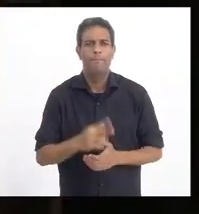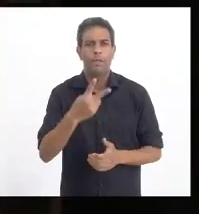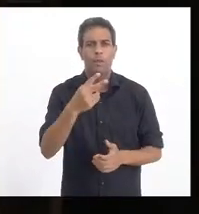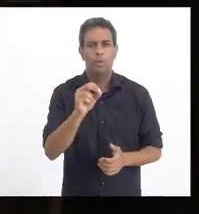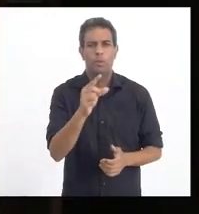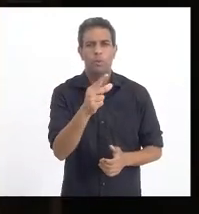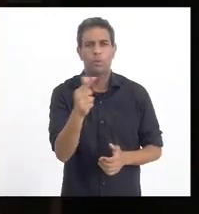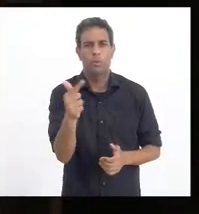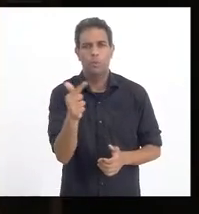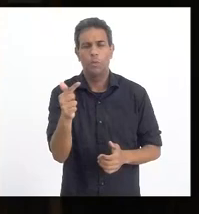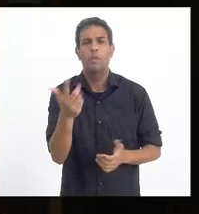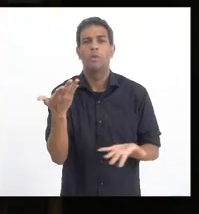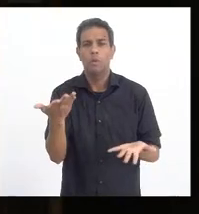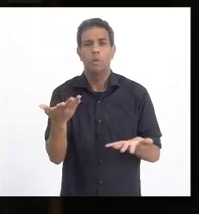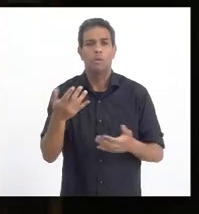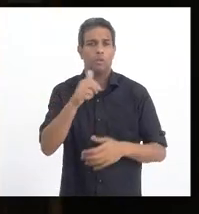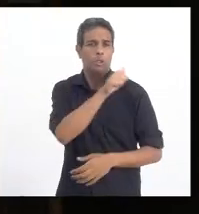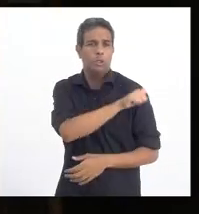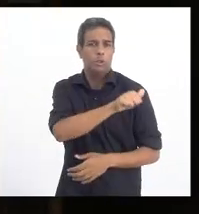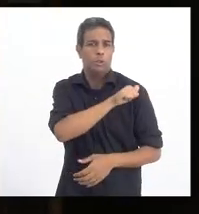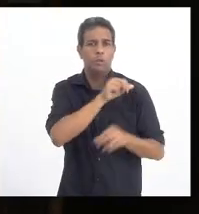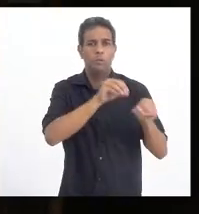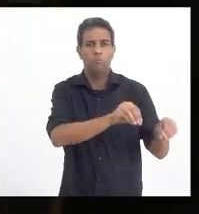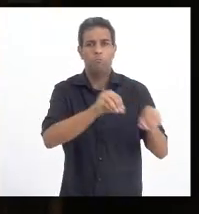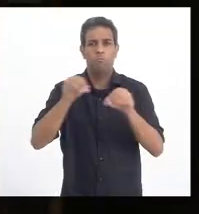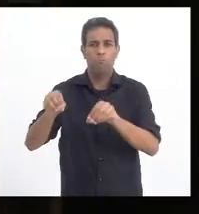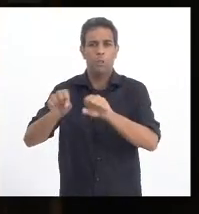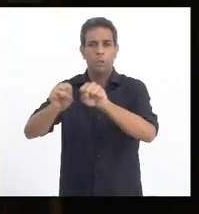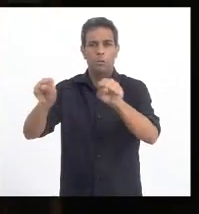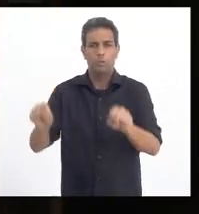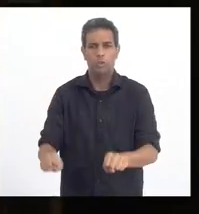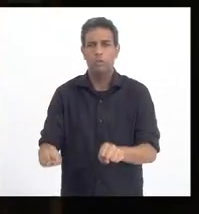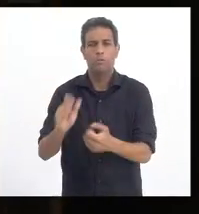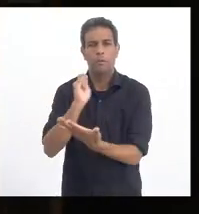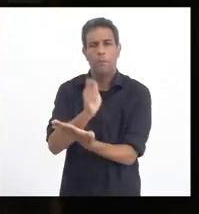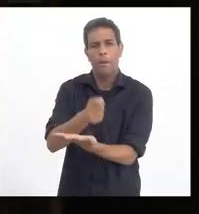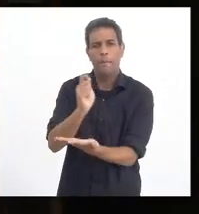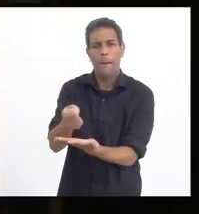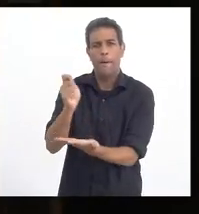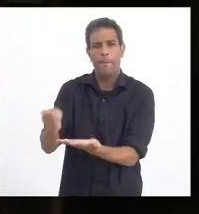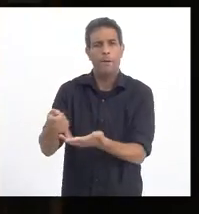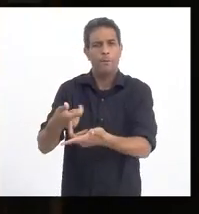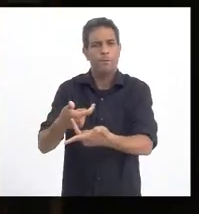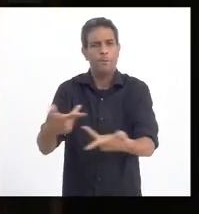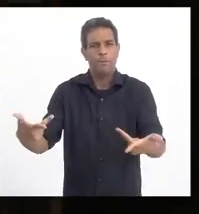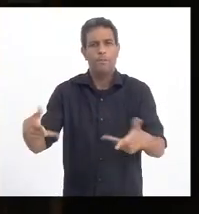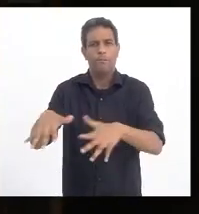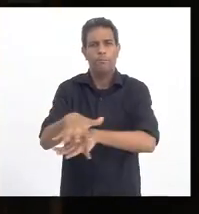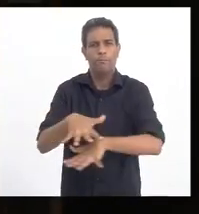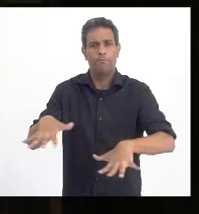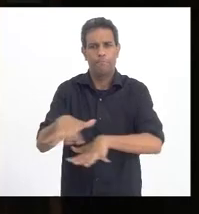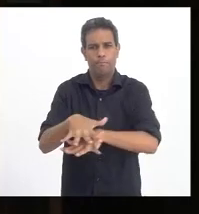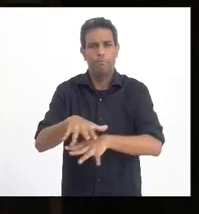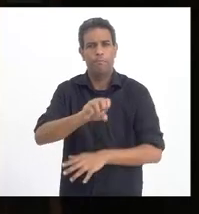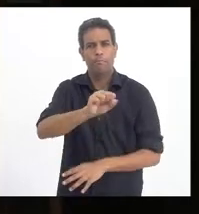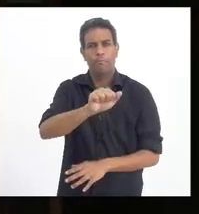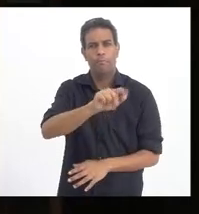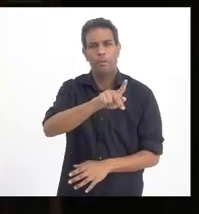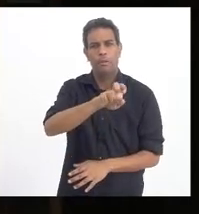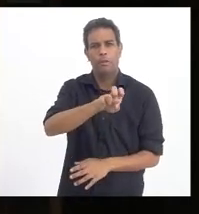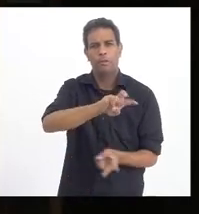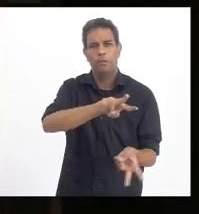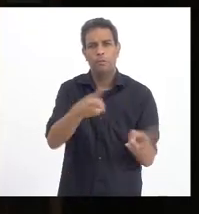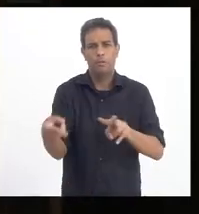2012 o sistema o Rio de Janeiro fez uma migração do sistema de pagamento do antigo sistema SAP